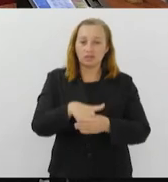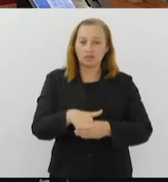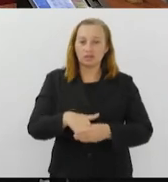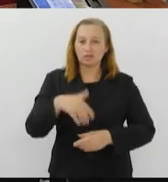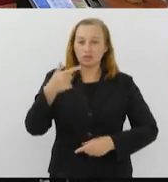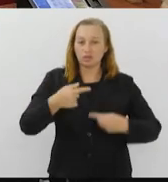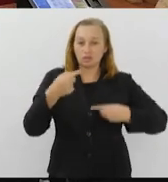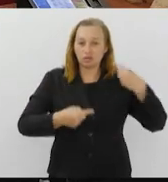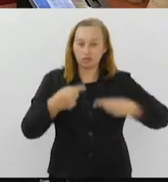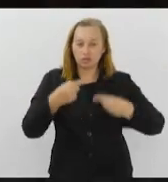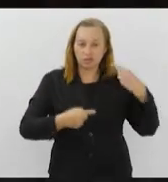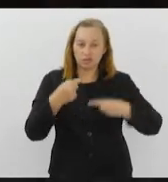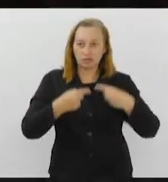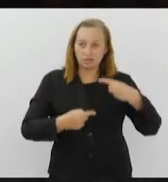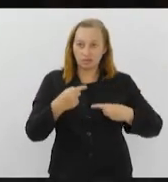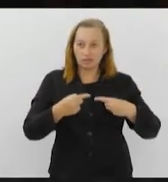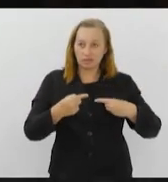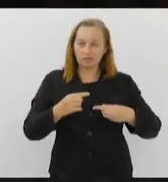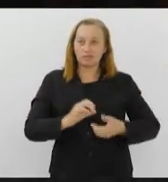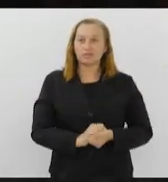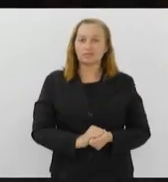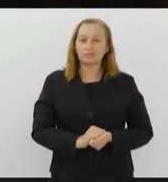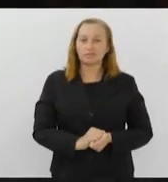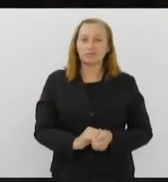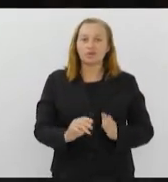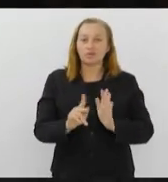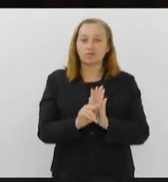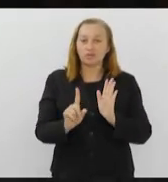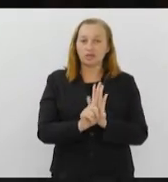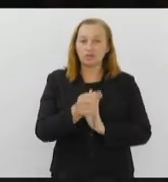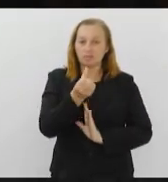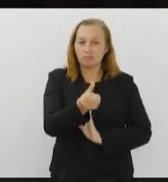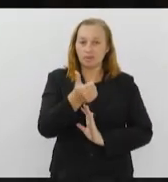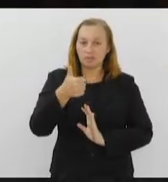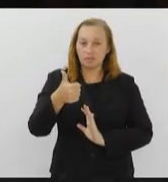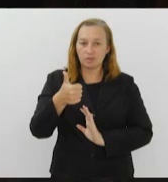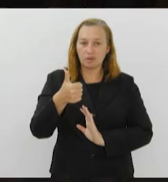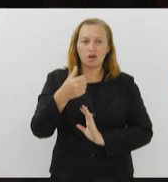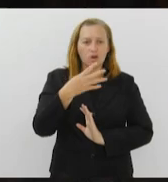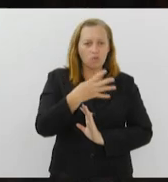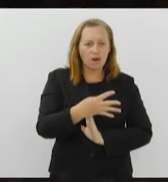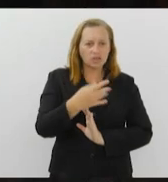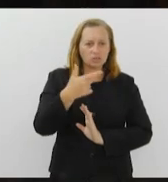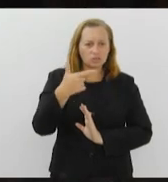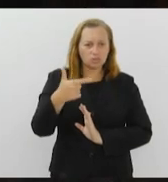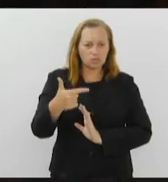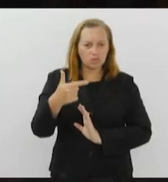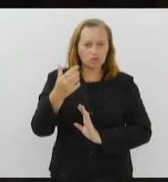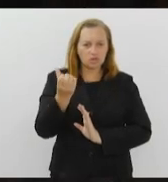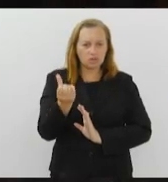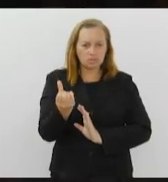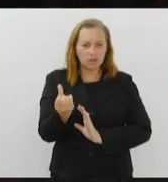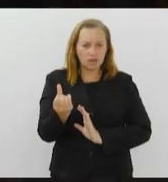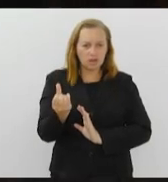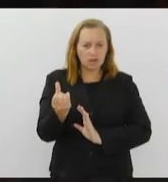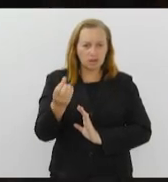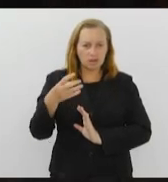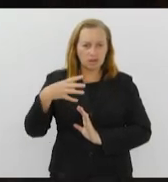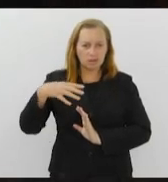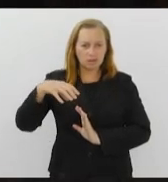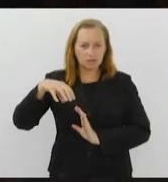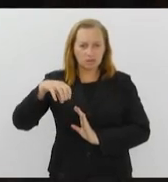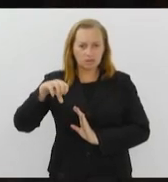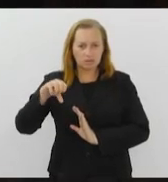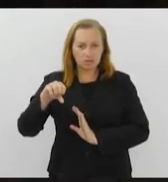segunda discussão, redação do vencido, assim emendada. Projeto de lei número 4299-A de 2018, de autoria do